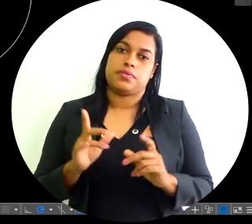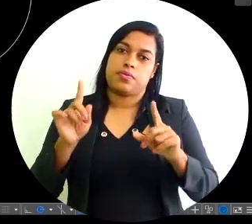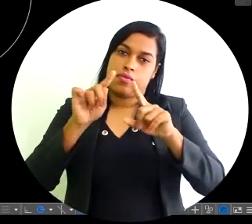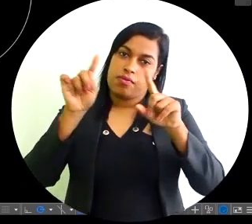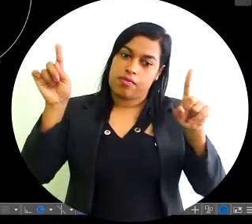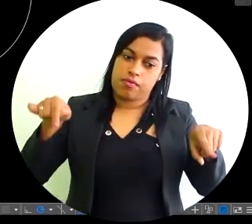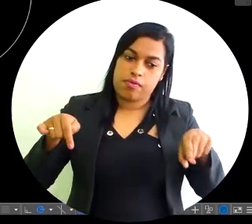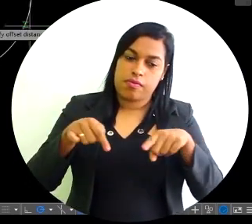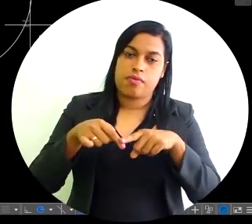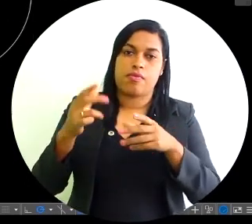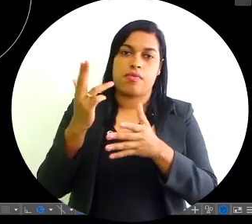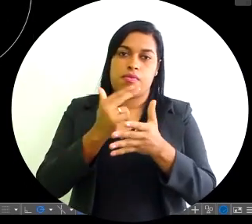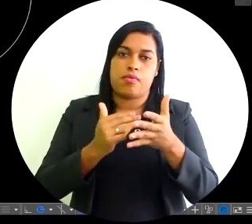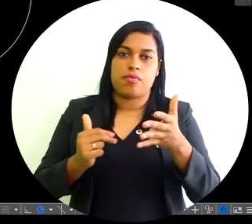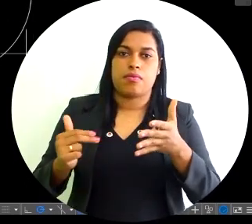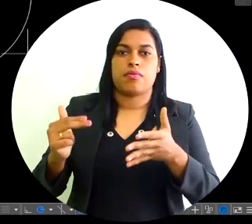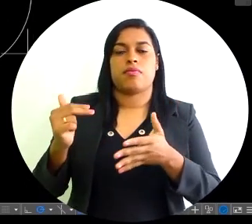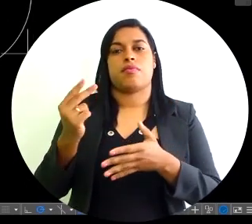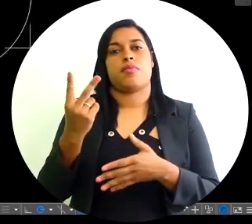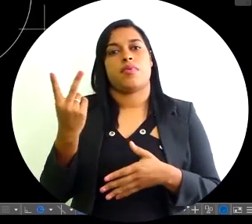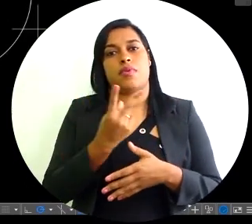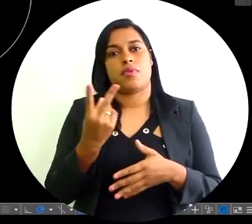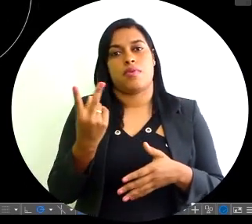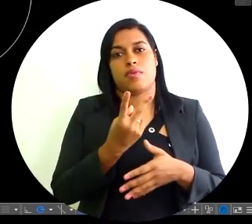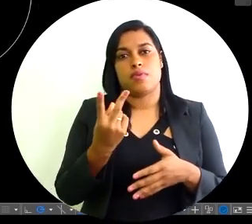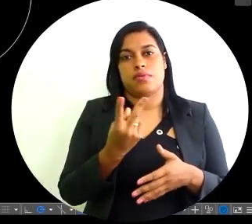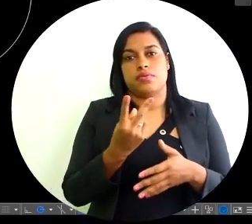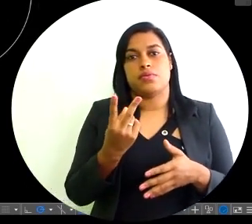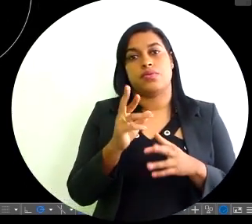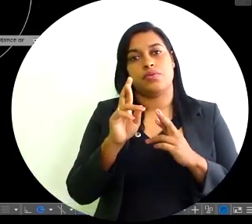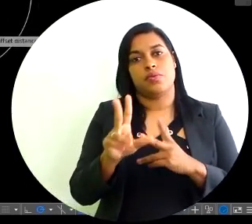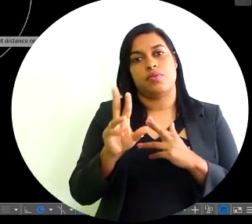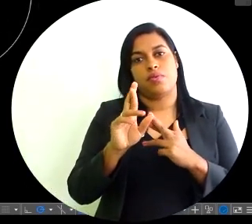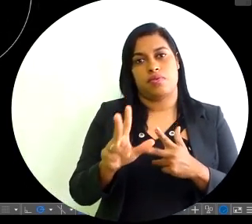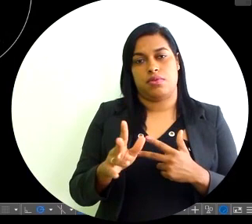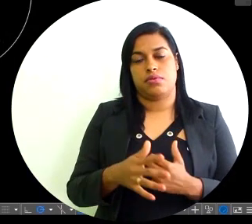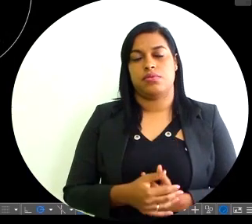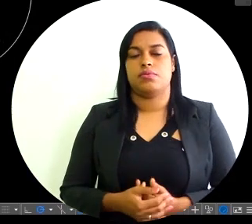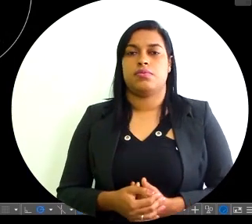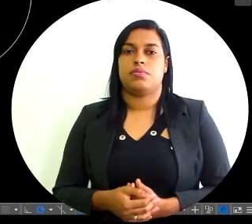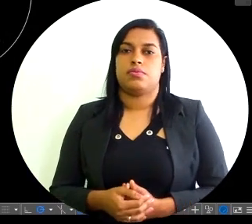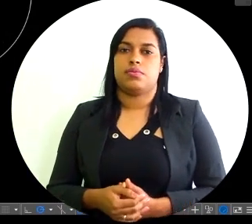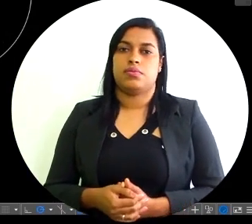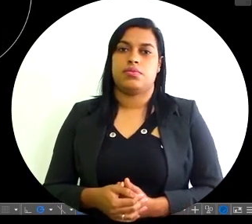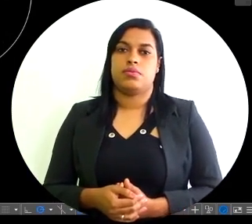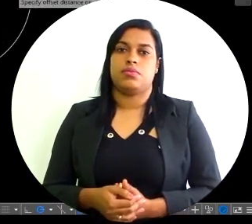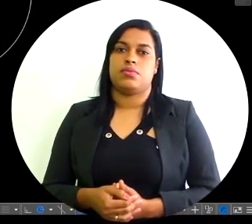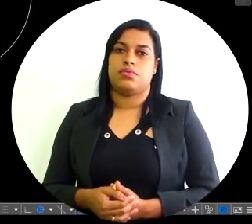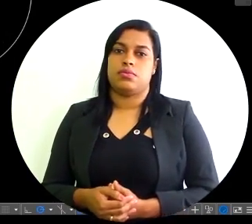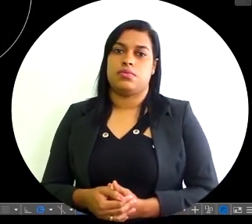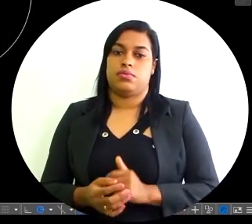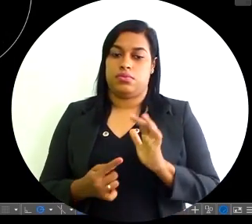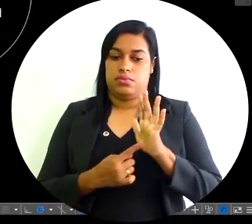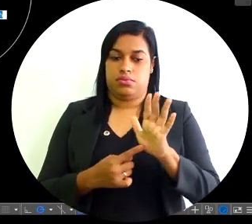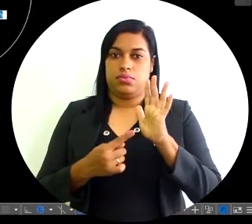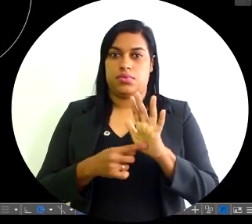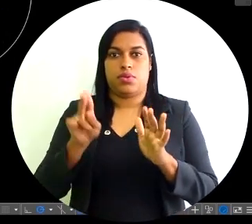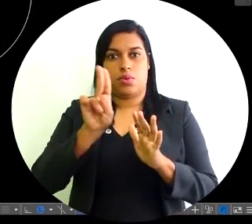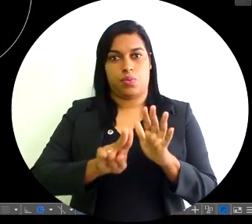desse quadrado que está desenhado e desse círculo. Eu vou aplicar nessas duas formas diferentes